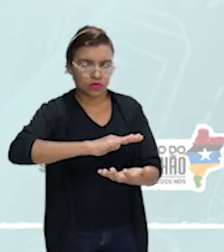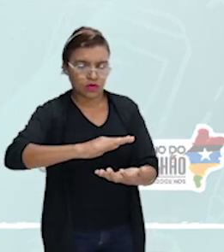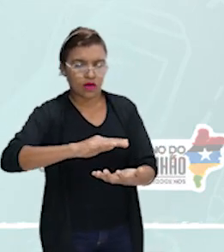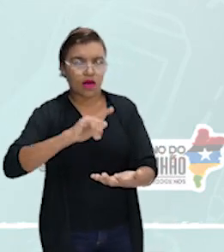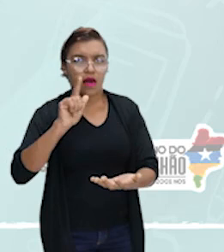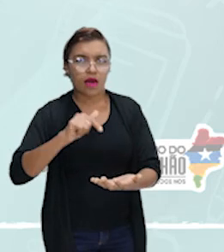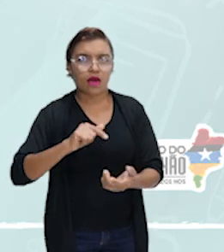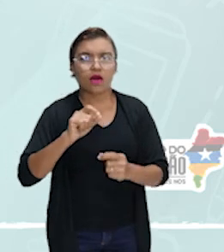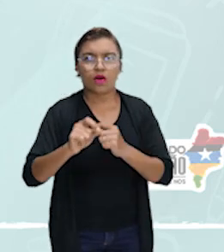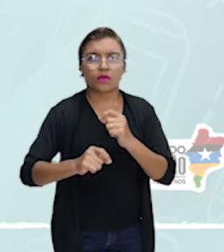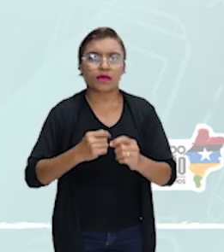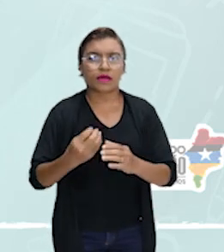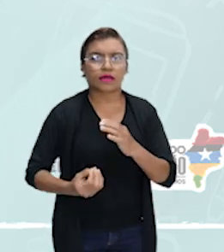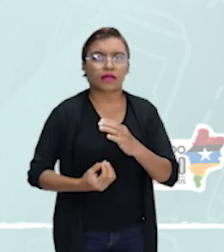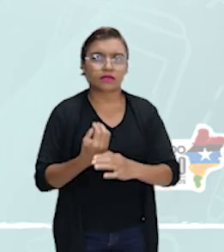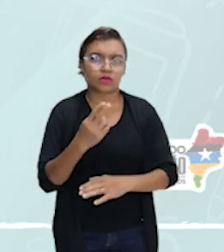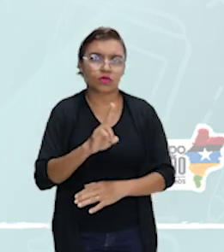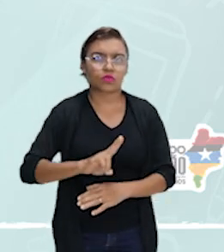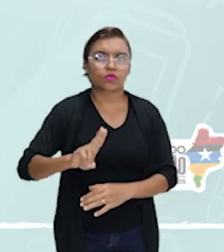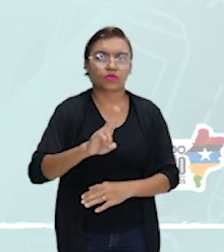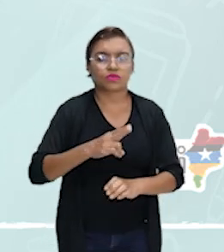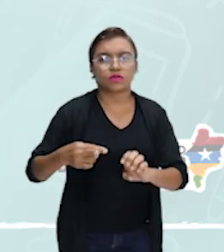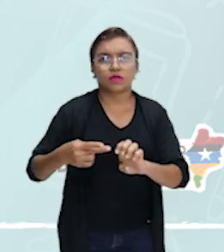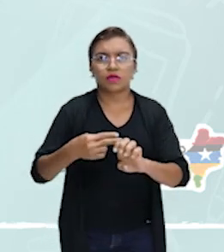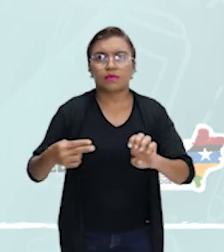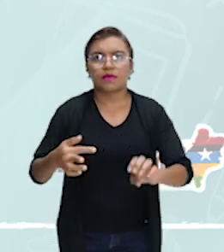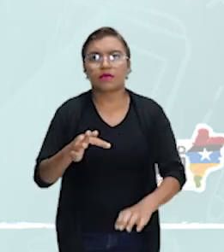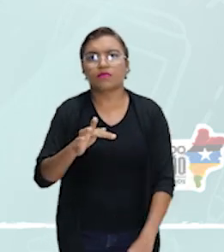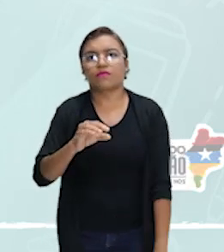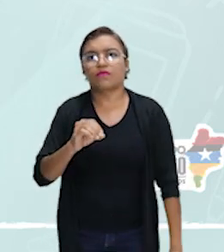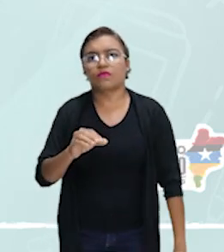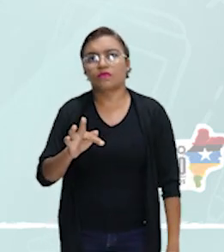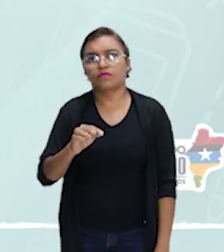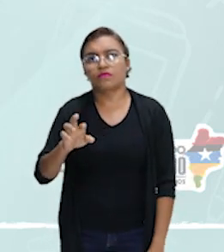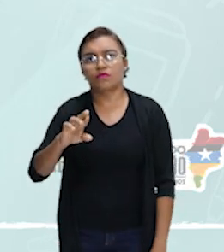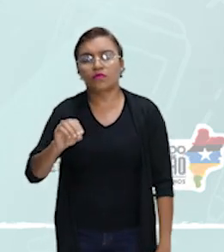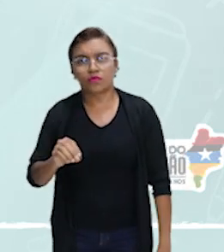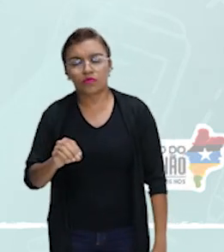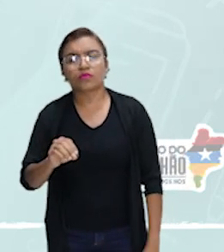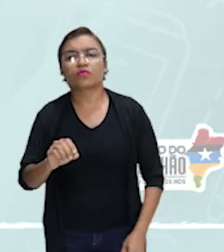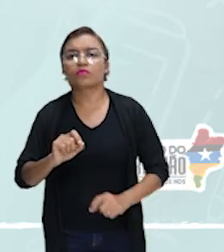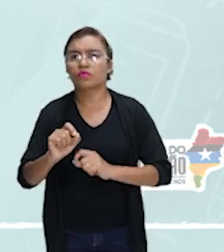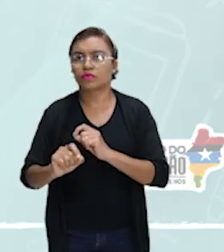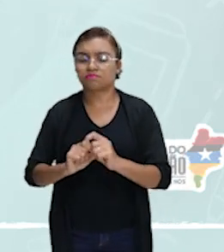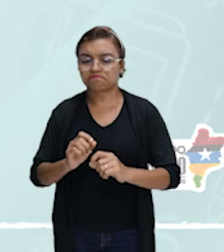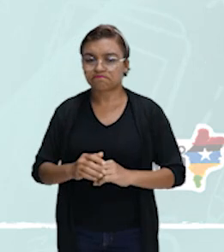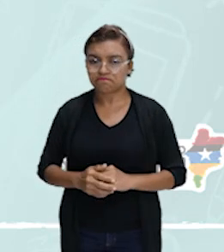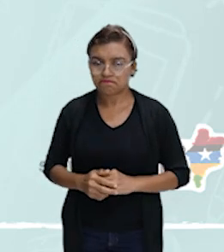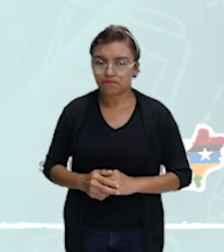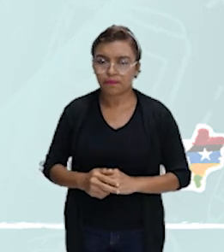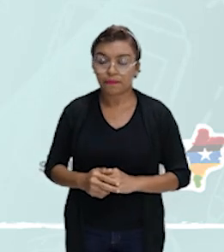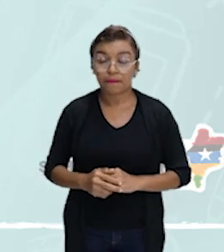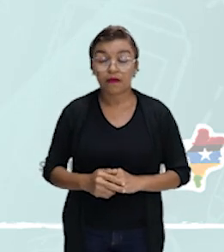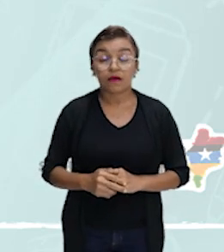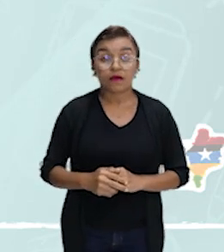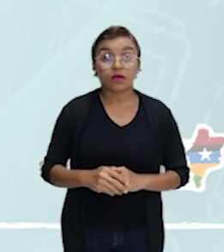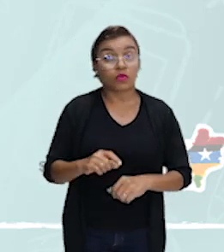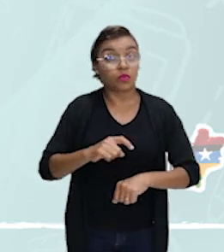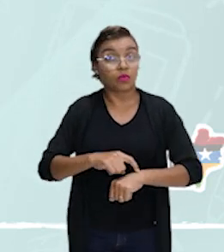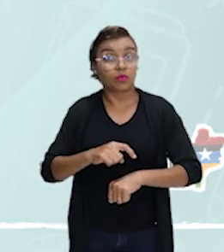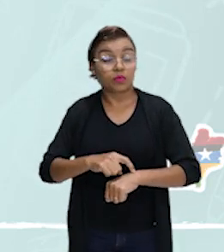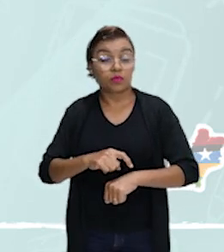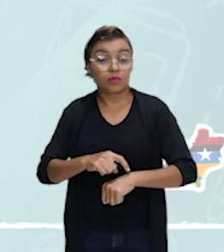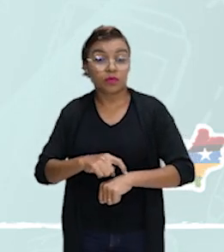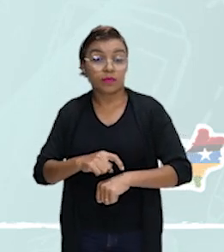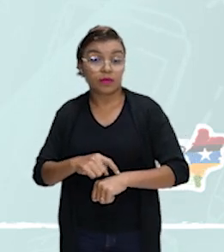matéria-prima utilizada na produção do elemento fósforo, né, para a extração, obtenção do fósforo. Quando tratado com